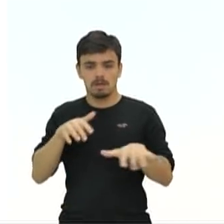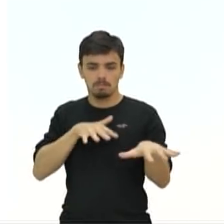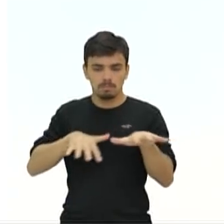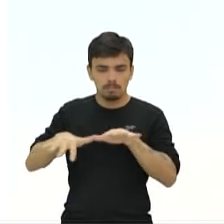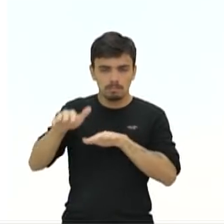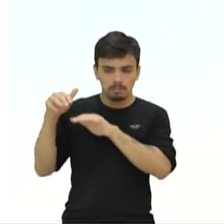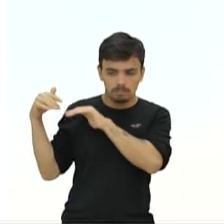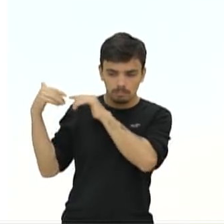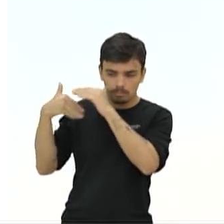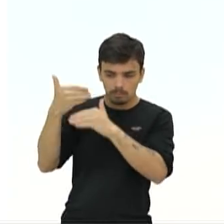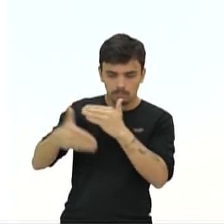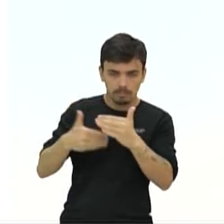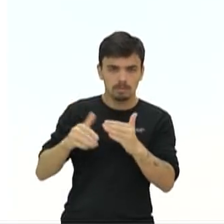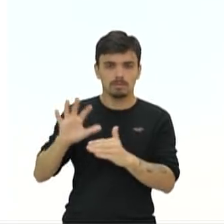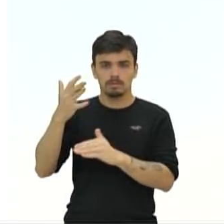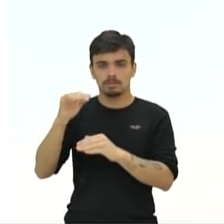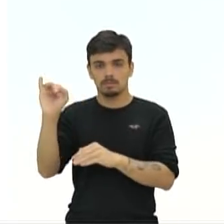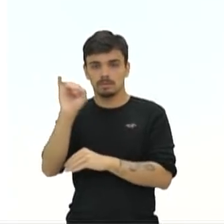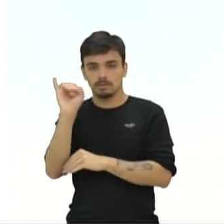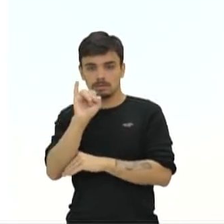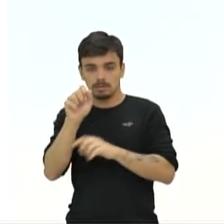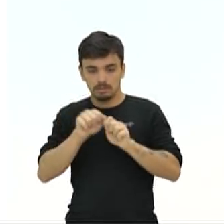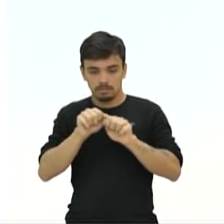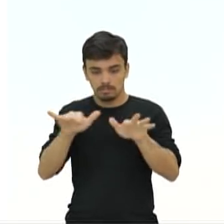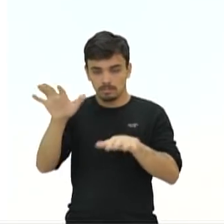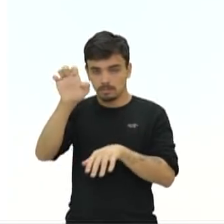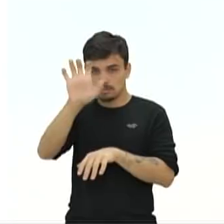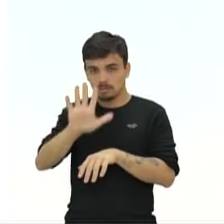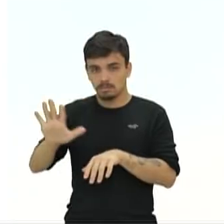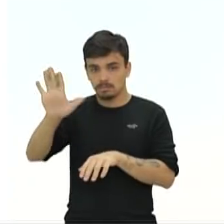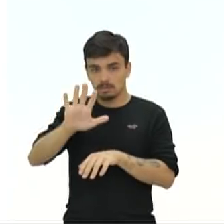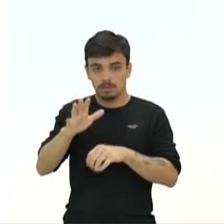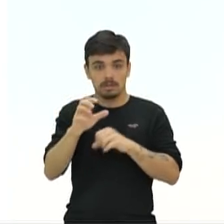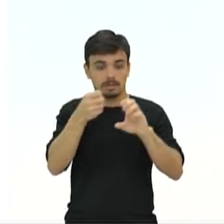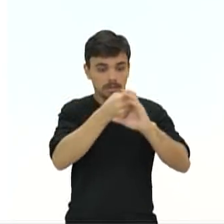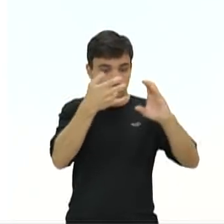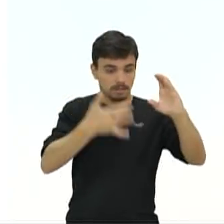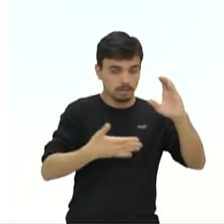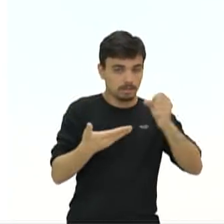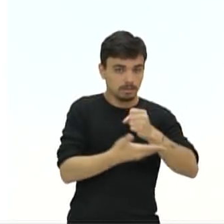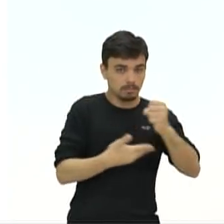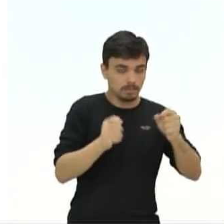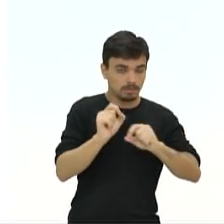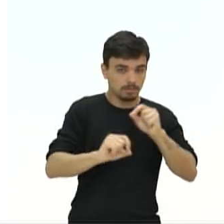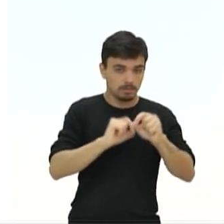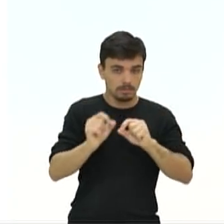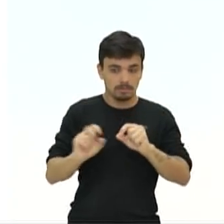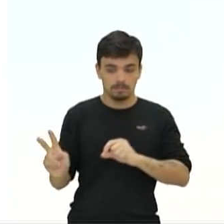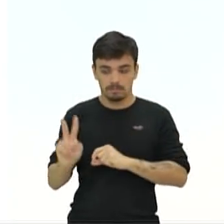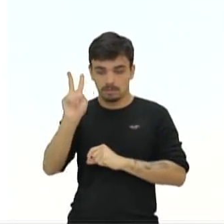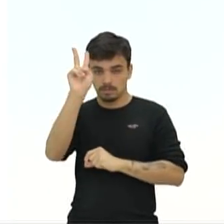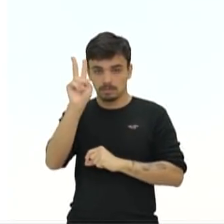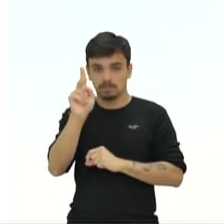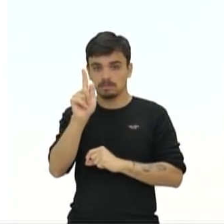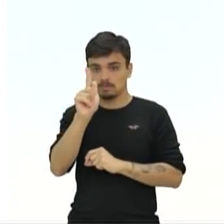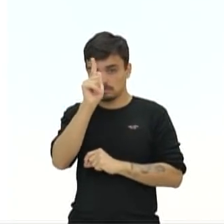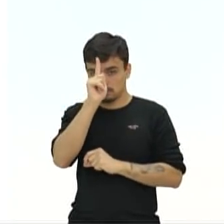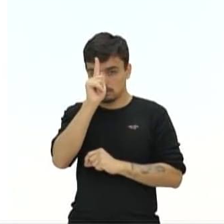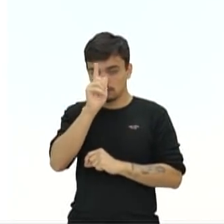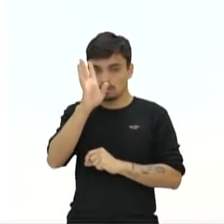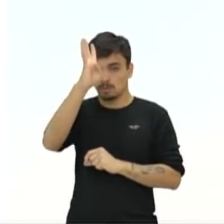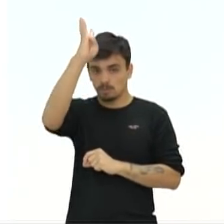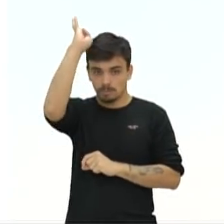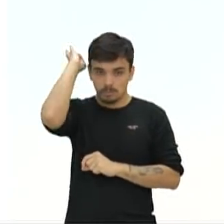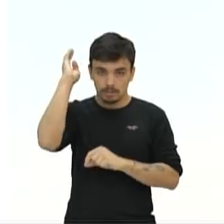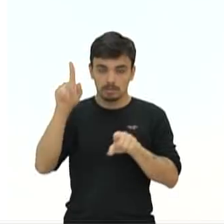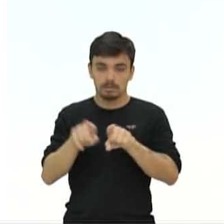espalhou por toda a Europa. Tinha como características básicas valorização do passado greco-romano,